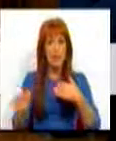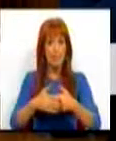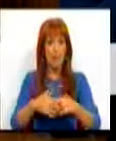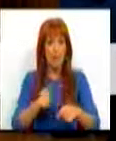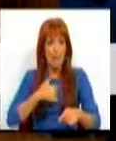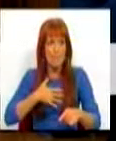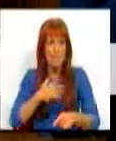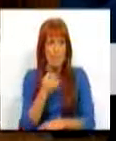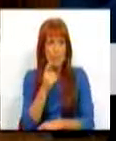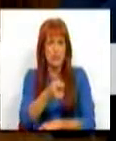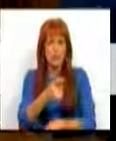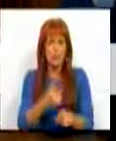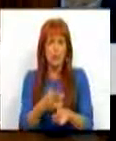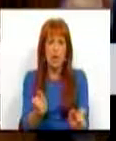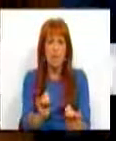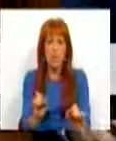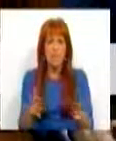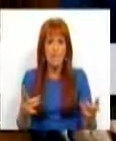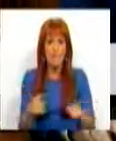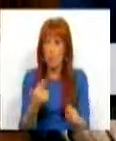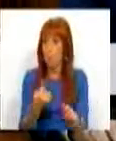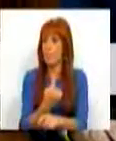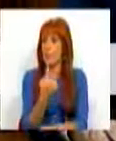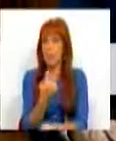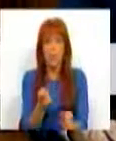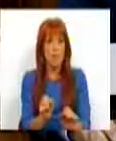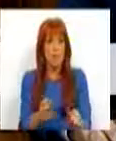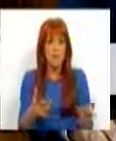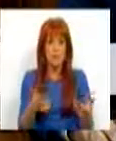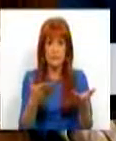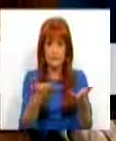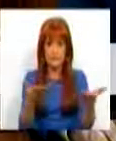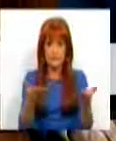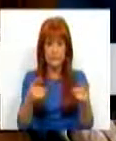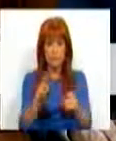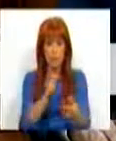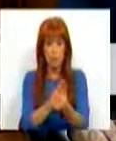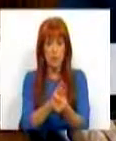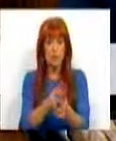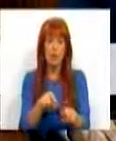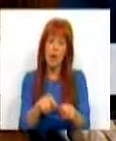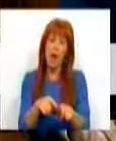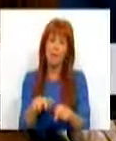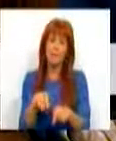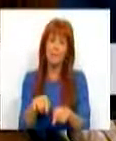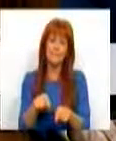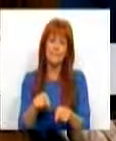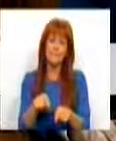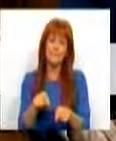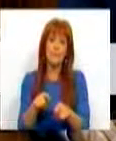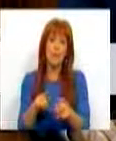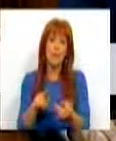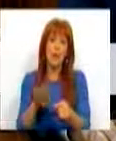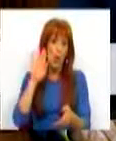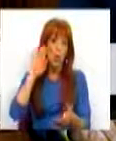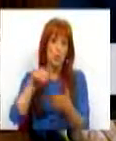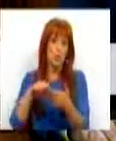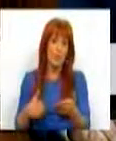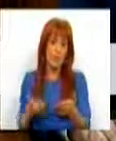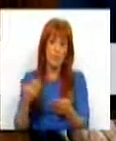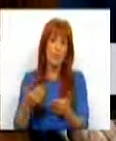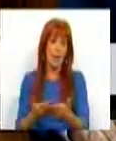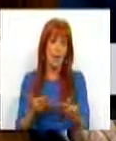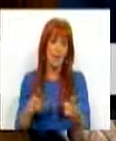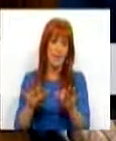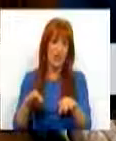possível conseguir na adversidade desse processo, acabou-se por conseguir levar a bom porto e tentar